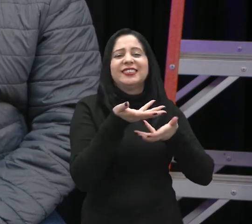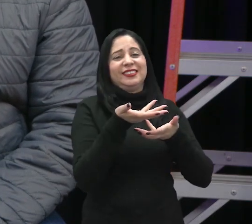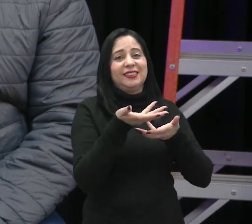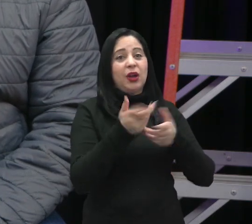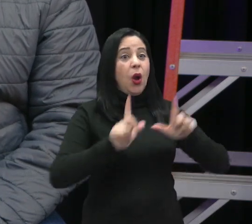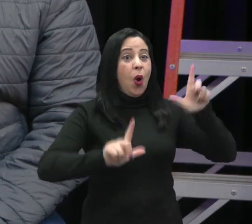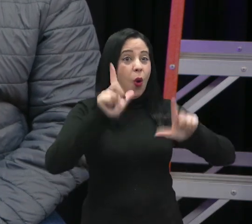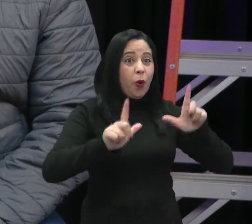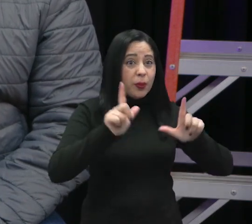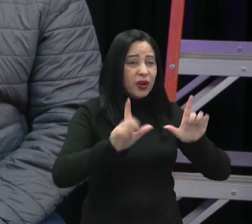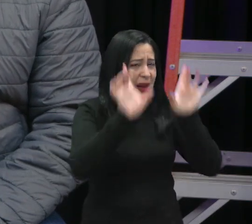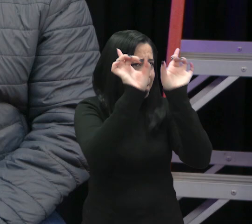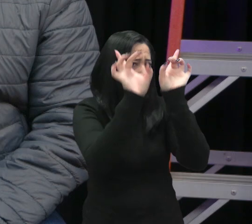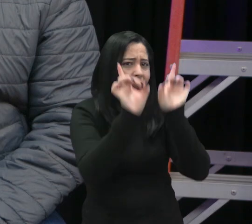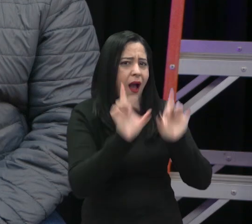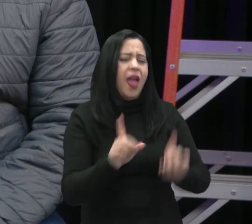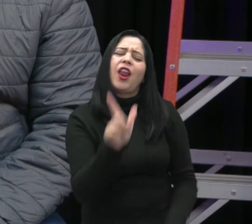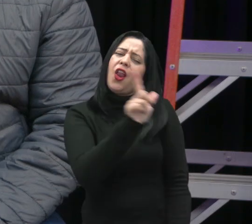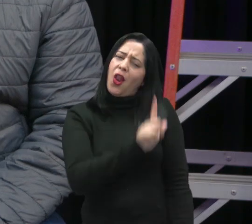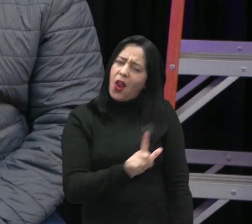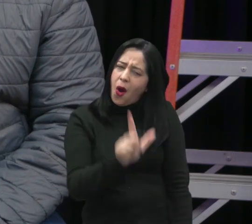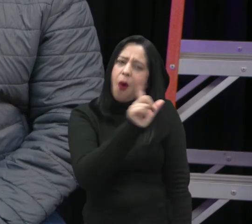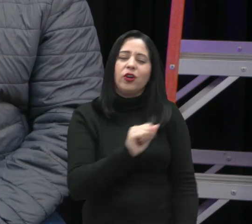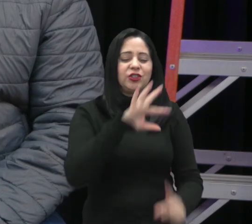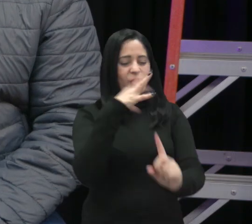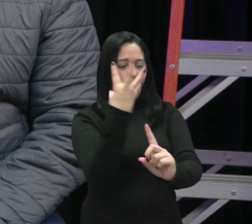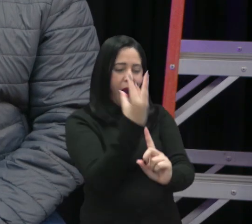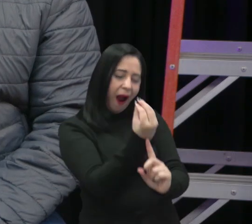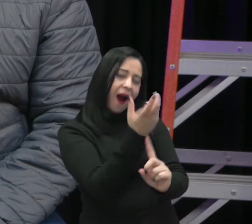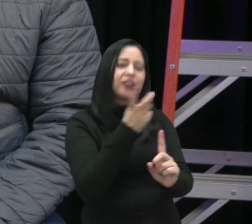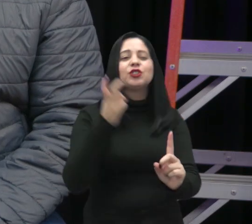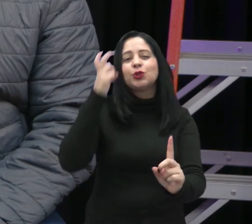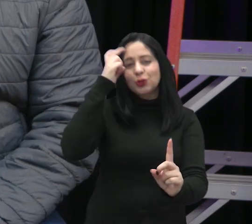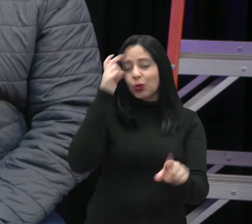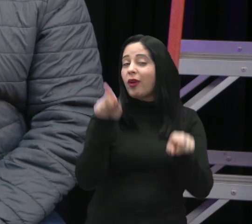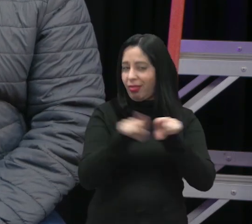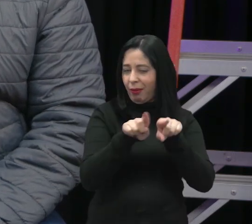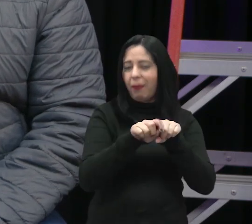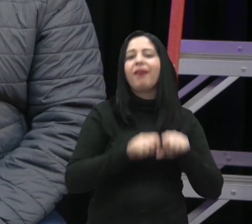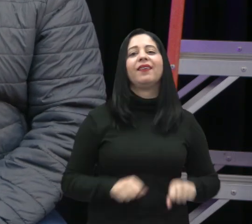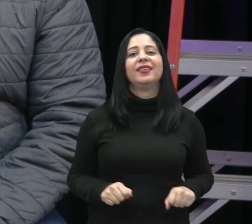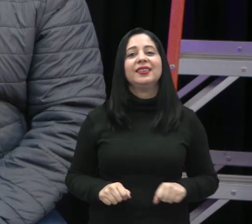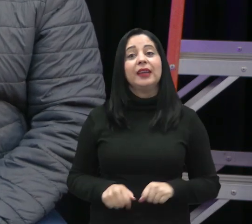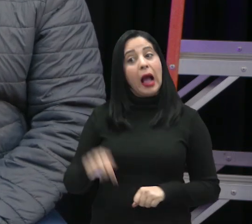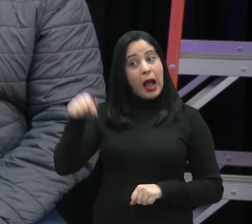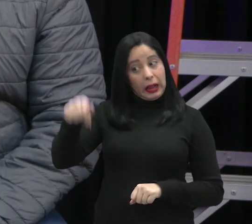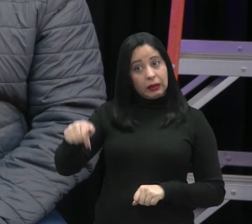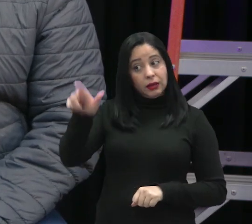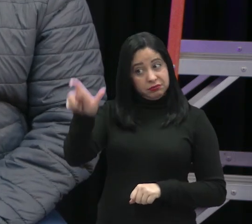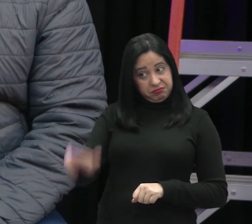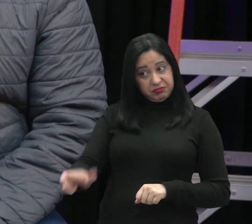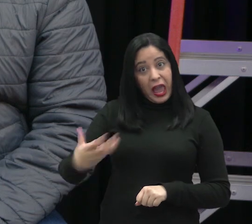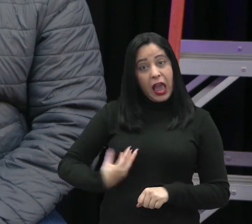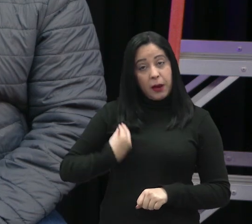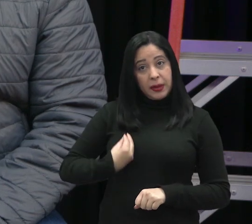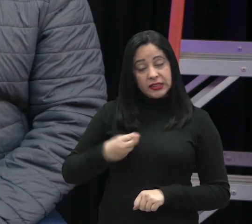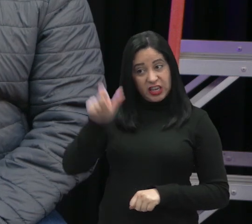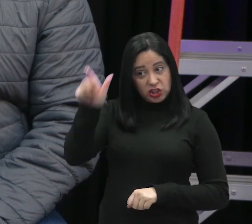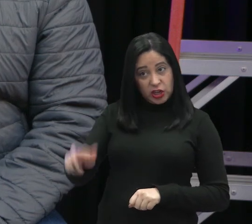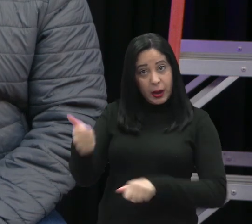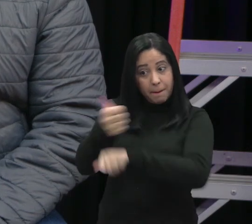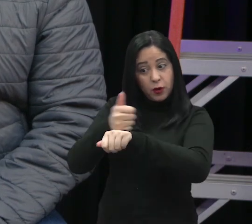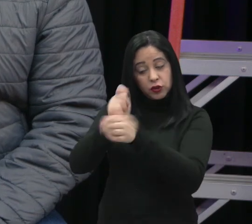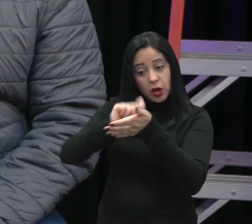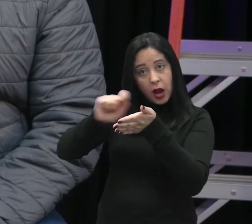é, um programa especial e, claro, cheio de arte, de cultura. Aqui no estúdio, a gente vai receber um convidado que é escritor